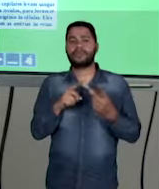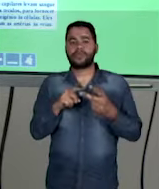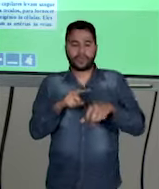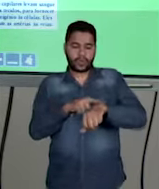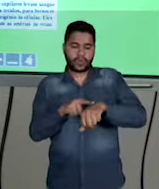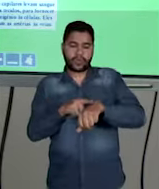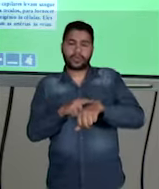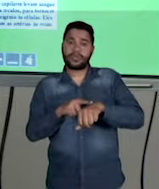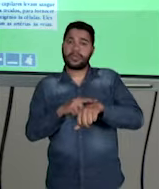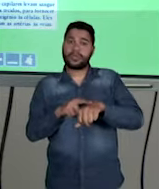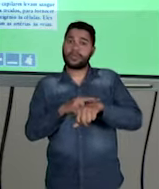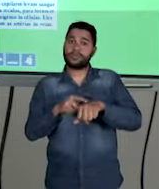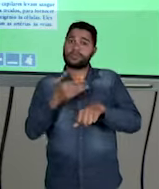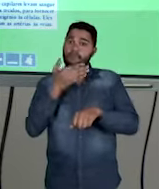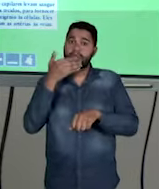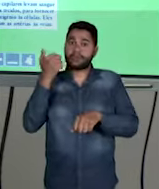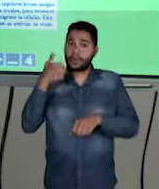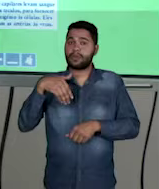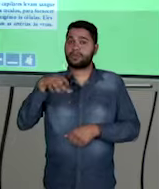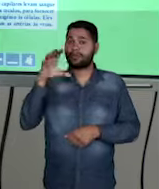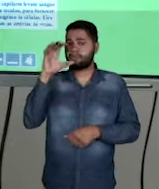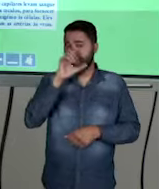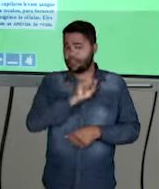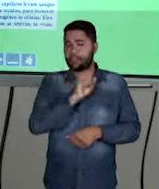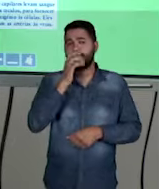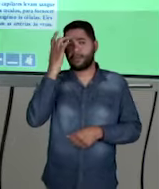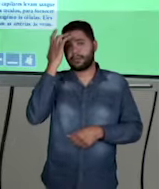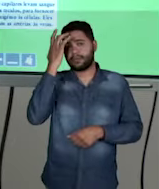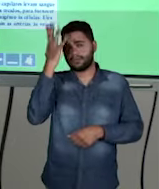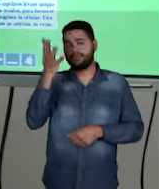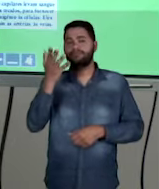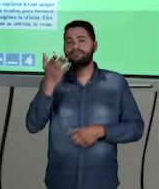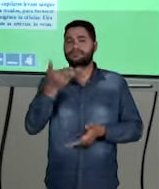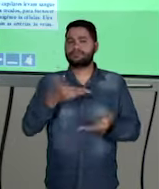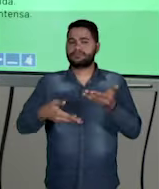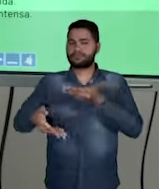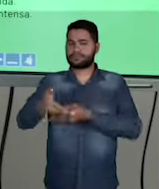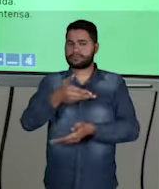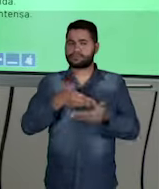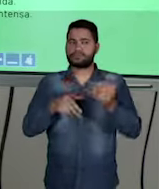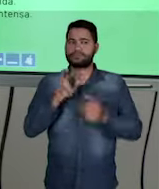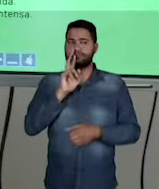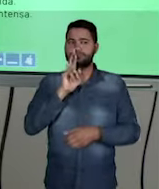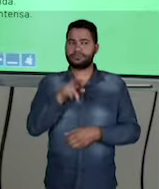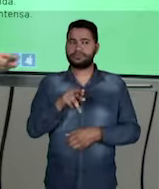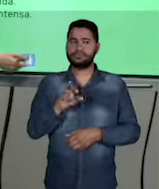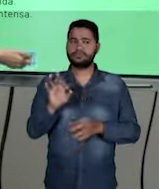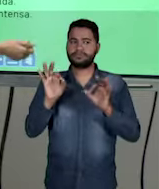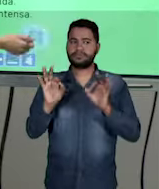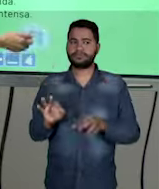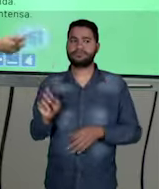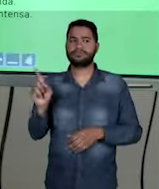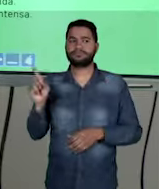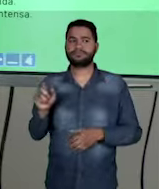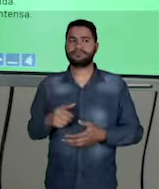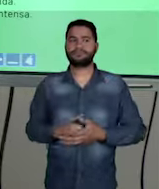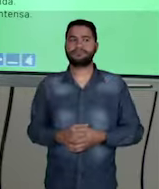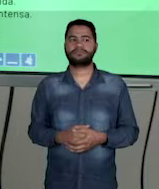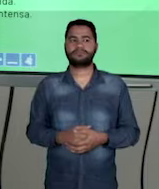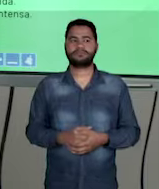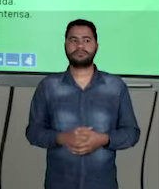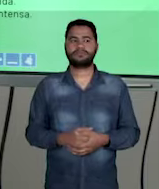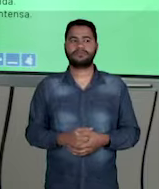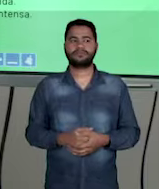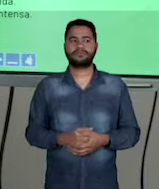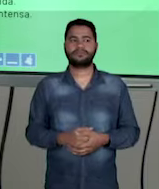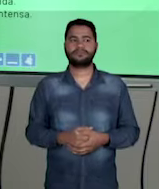muito melhor, seja muito mais rápida. Então, facilita essa troca. Então, a resposta correta aqui dessa